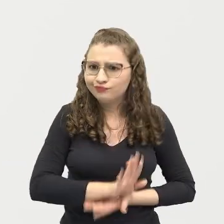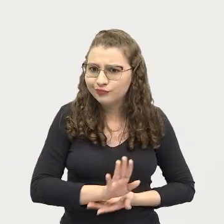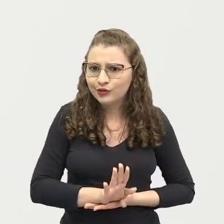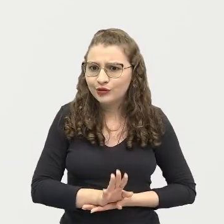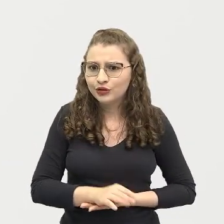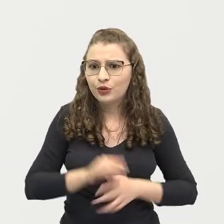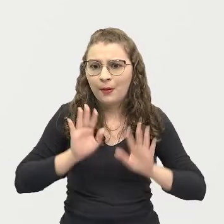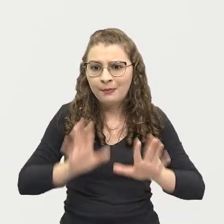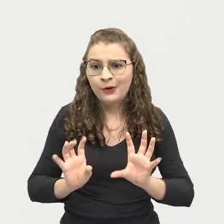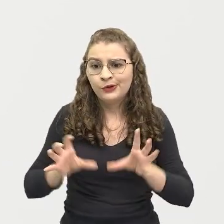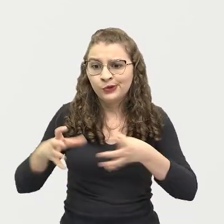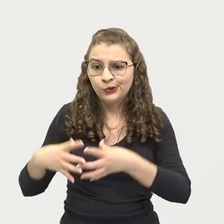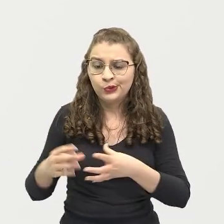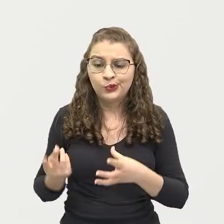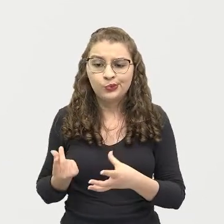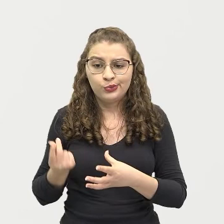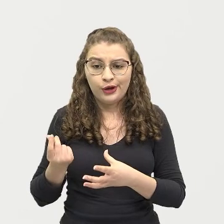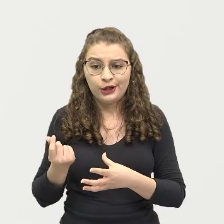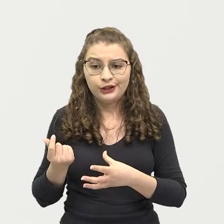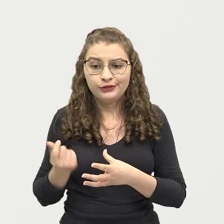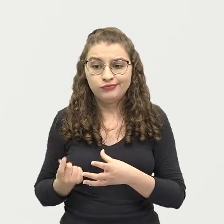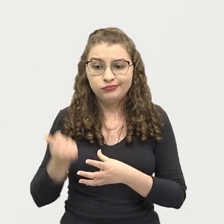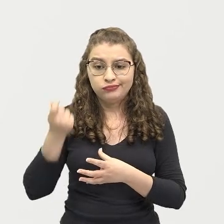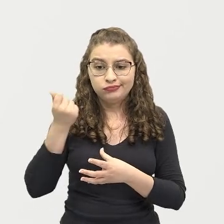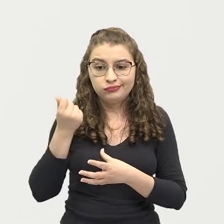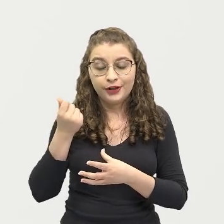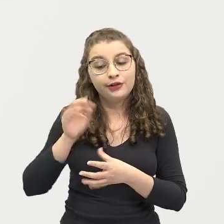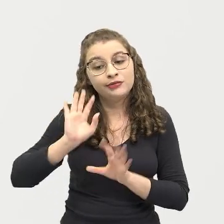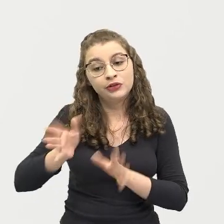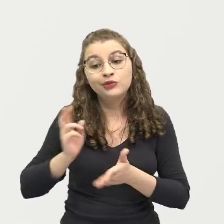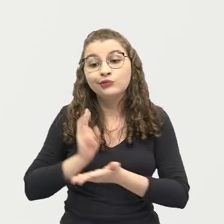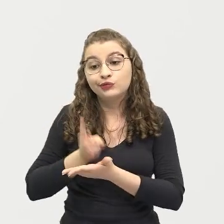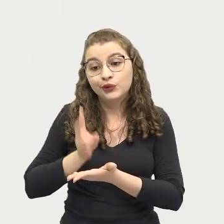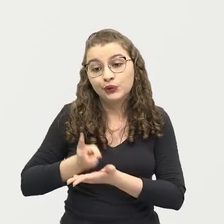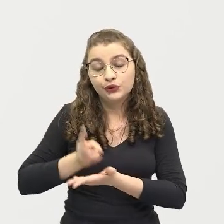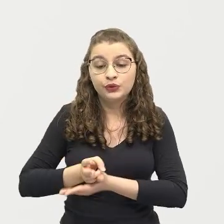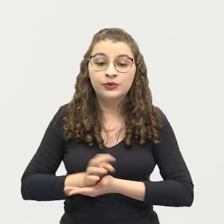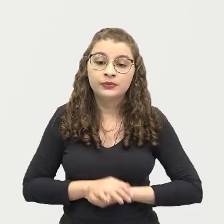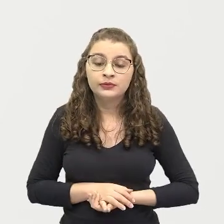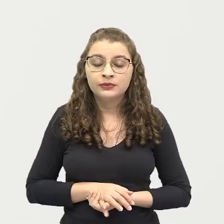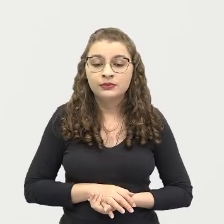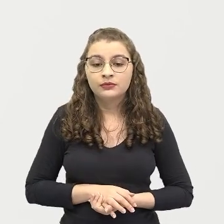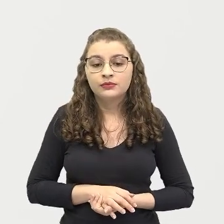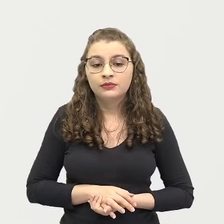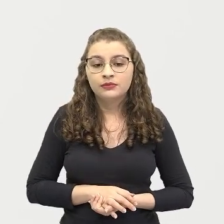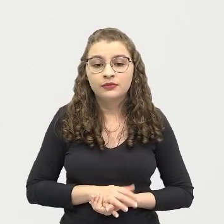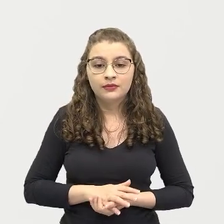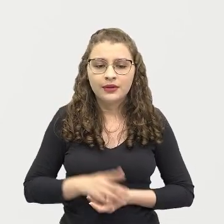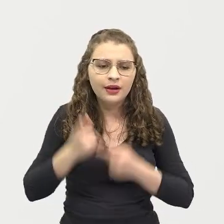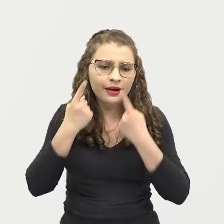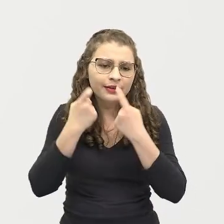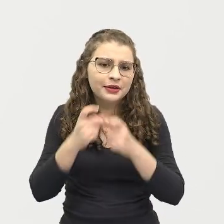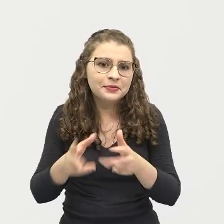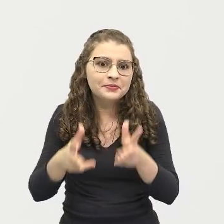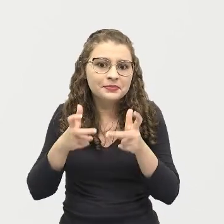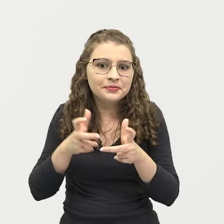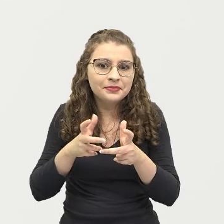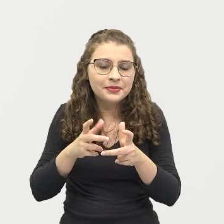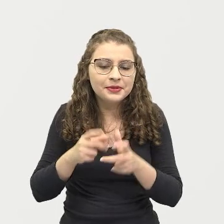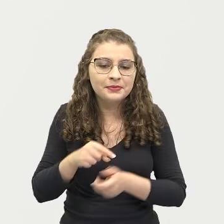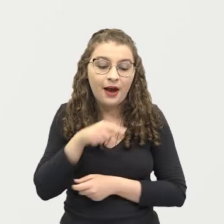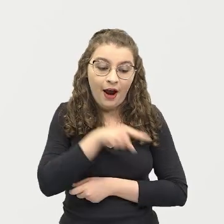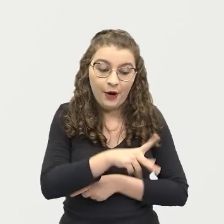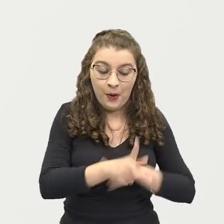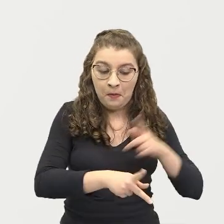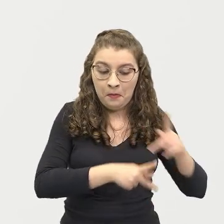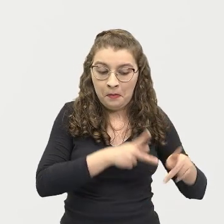ali a entender essa proposta deles, que não os entendia. A esse respeito, é interessante notar a diferença entre a recepção